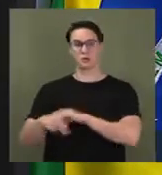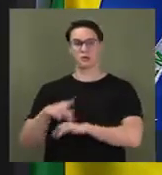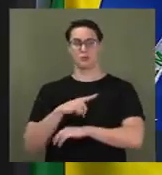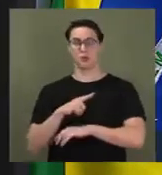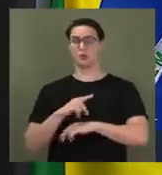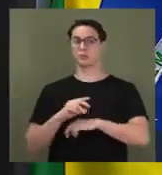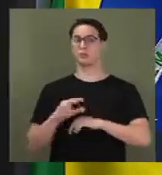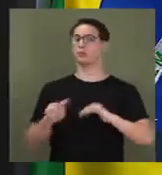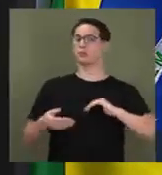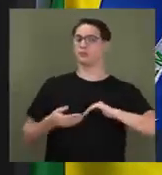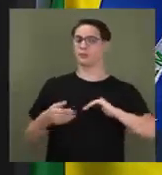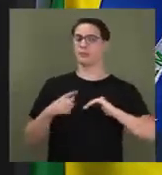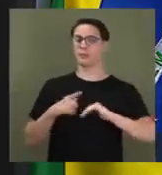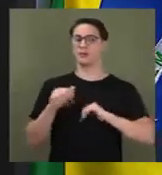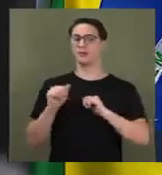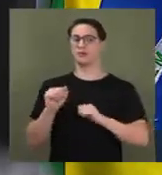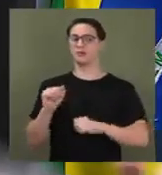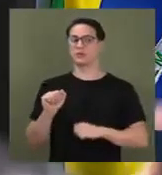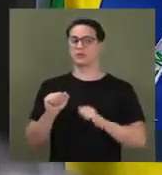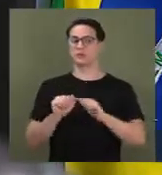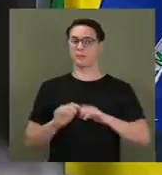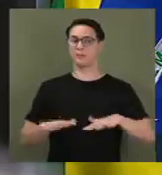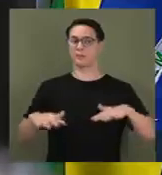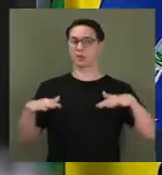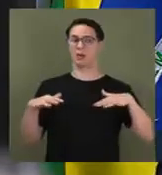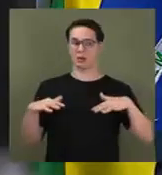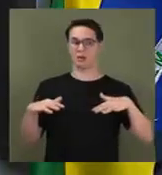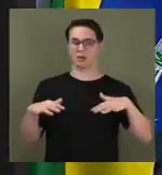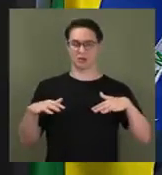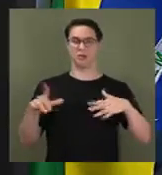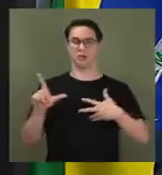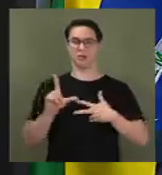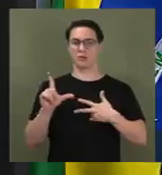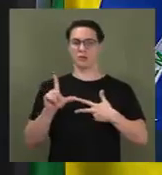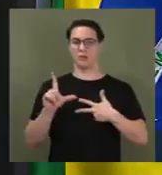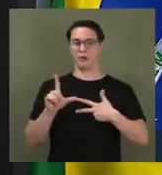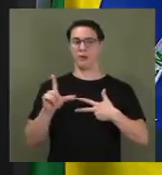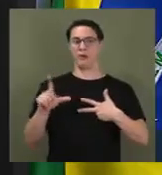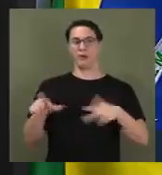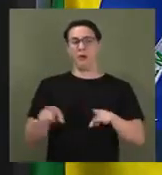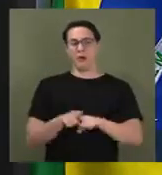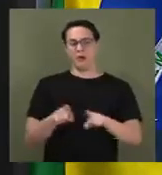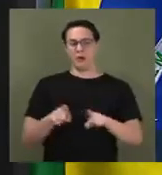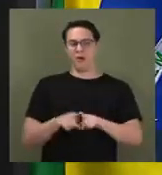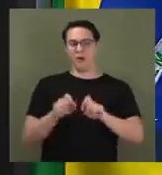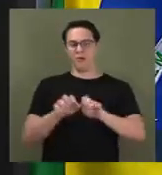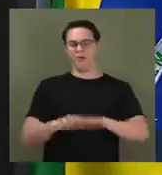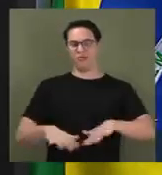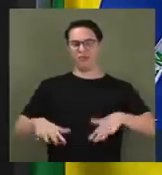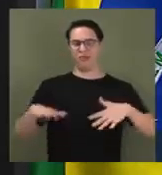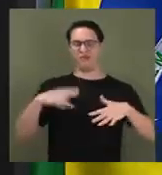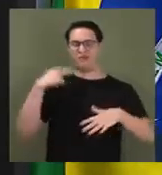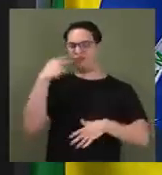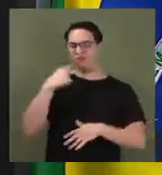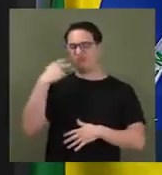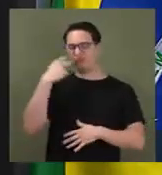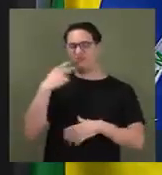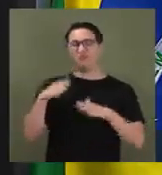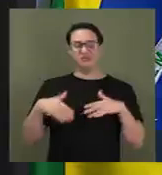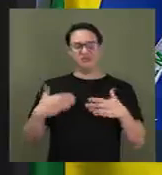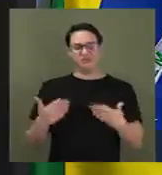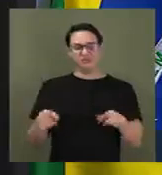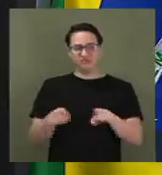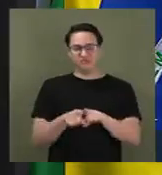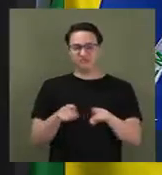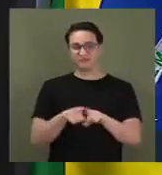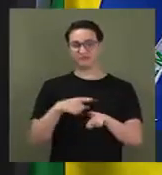nas Assembleias Legislativas e nas Câmaras de Vereadores. A prova disso, eu vou dar aqui 2 exemplos, é o resultado